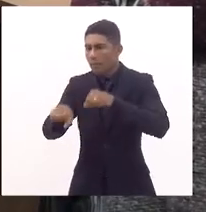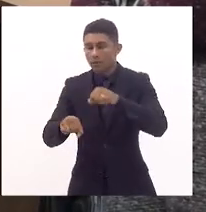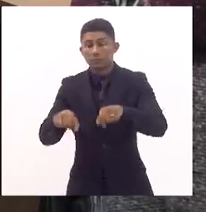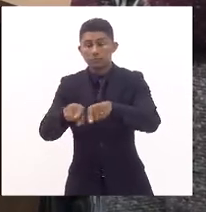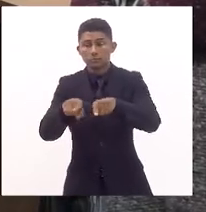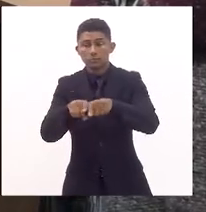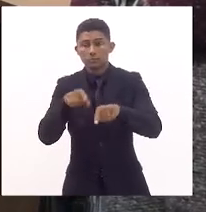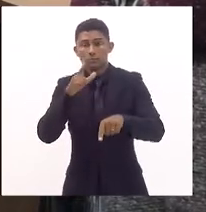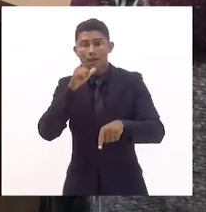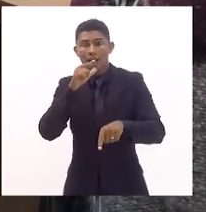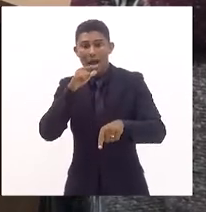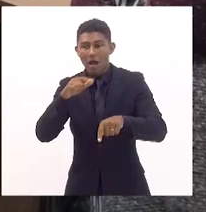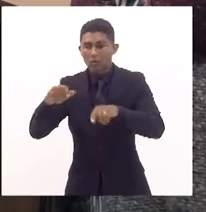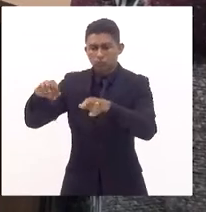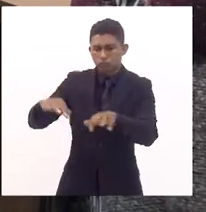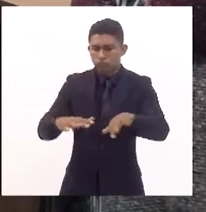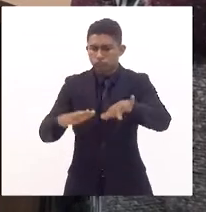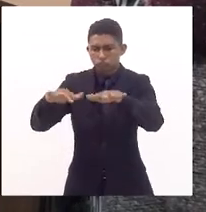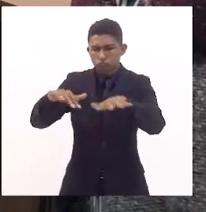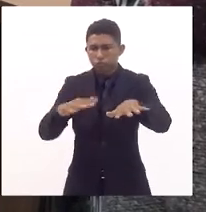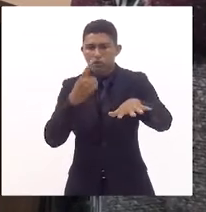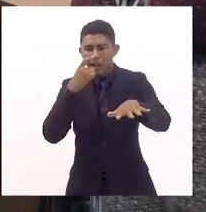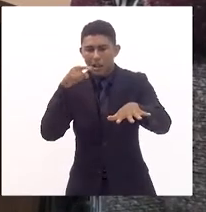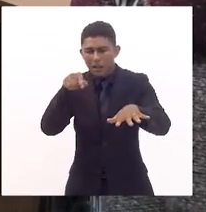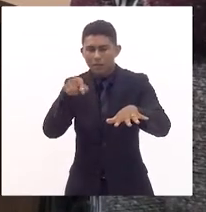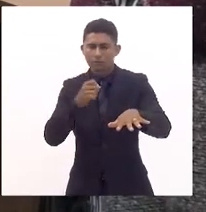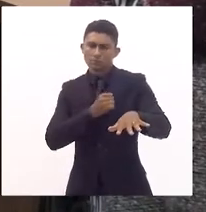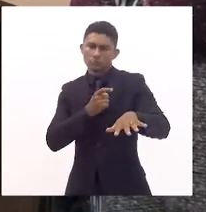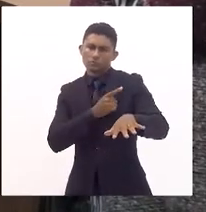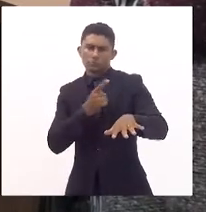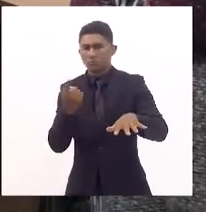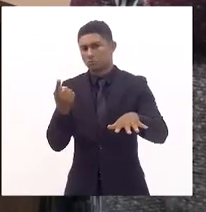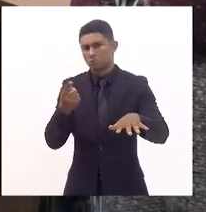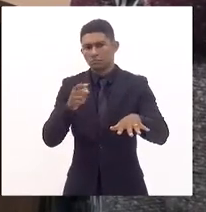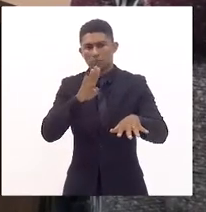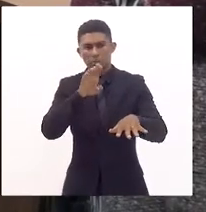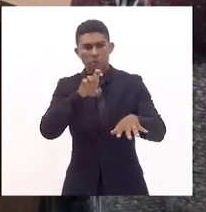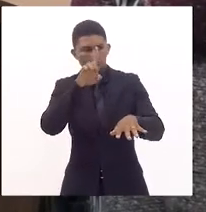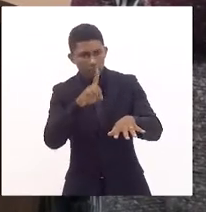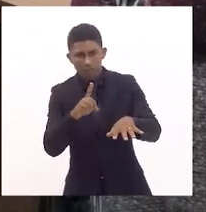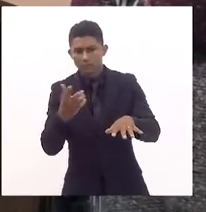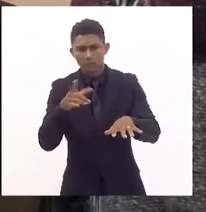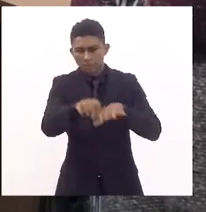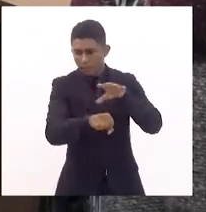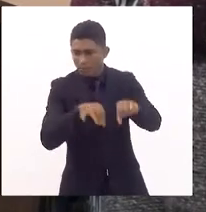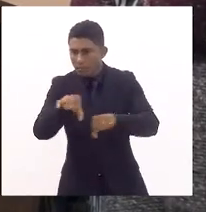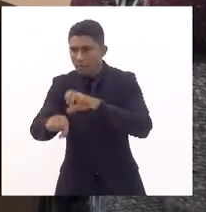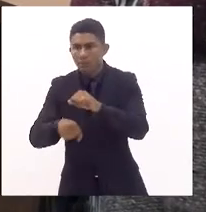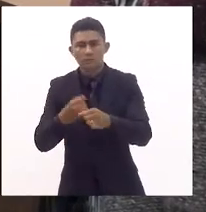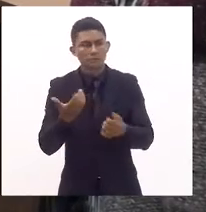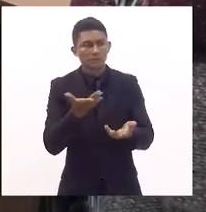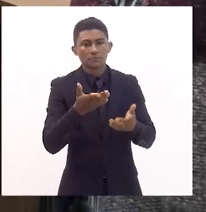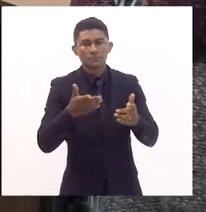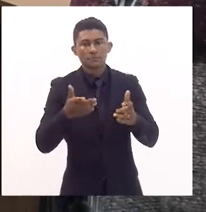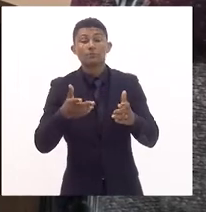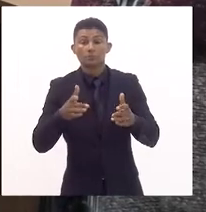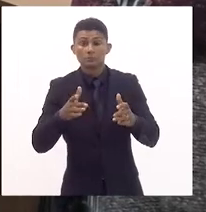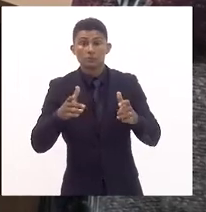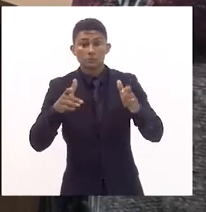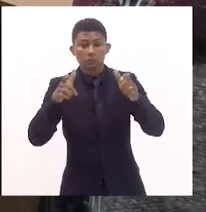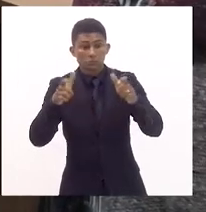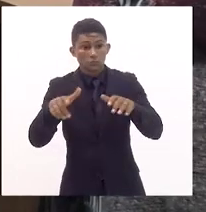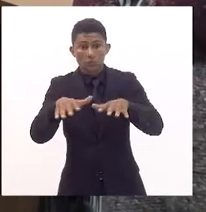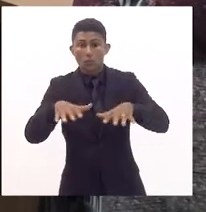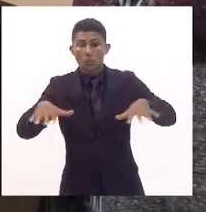rios de São Gonçalo, da Baixada, da Zona Norte, ajudava a limpar a baía e, ao mesmo tempo,